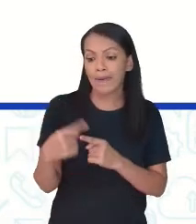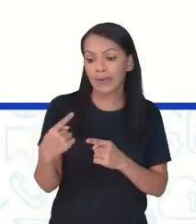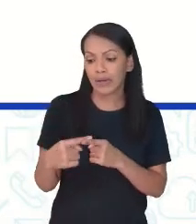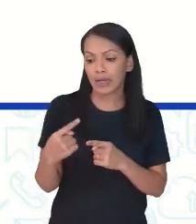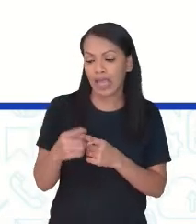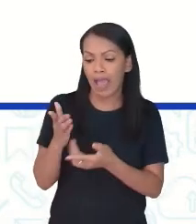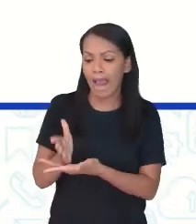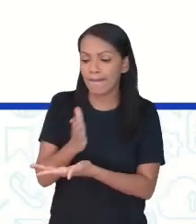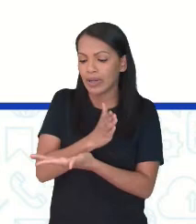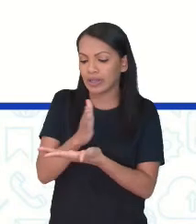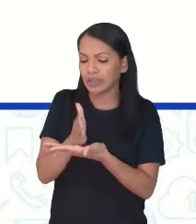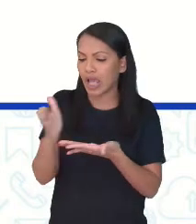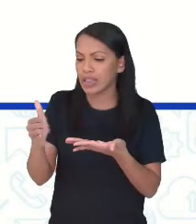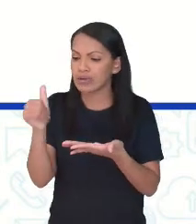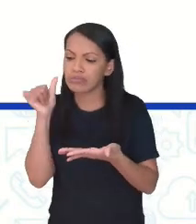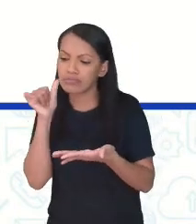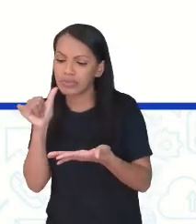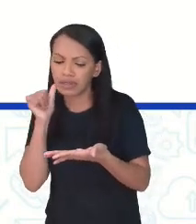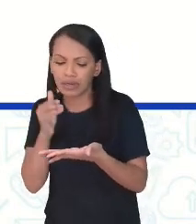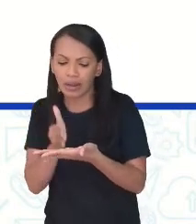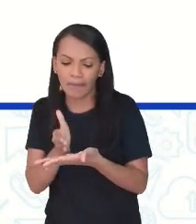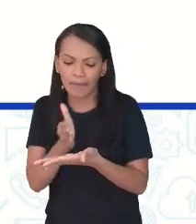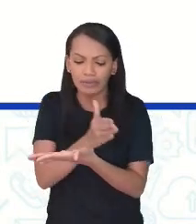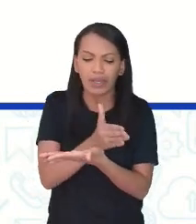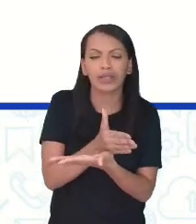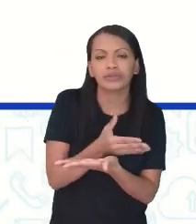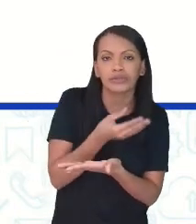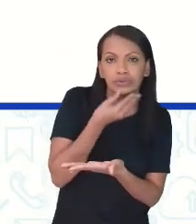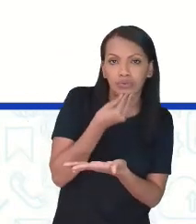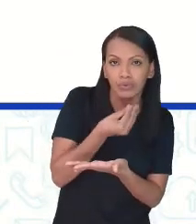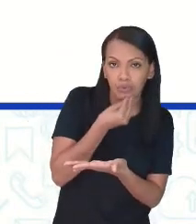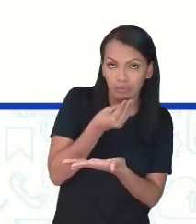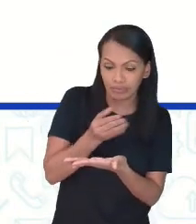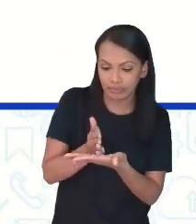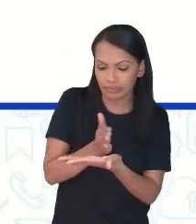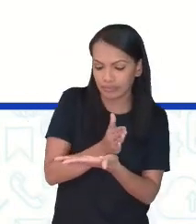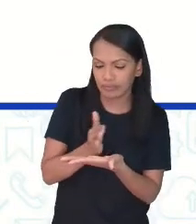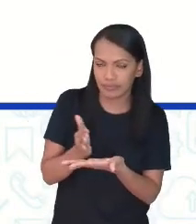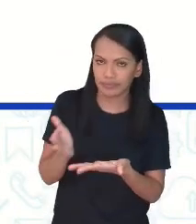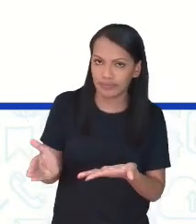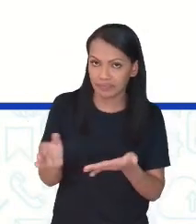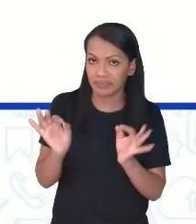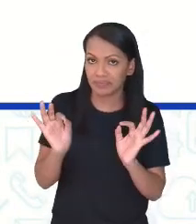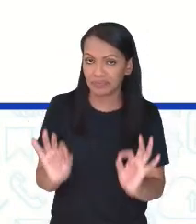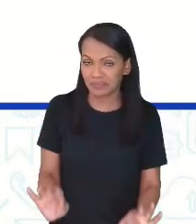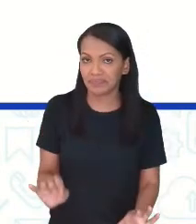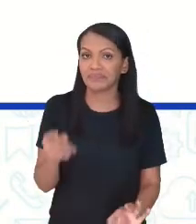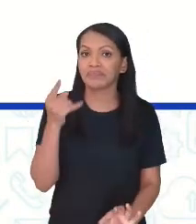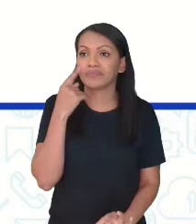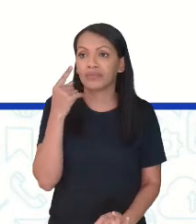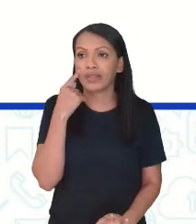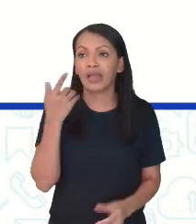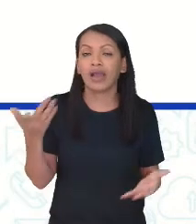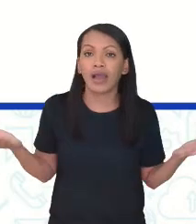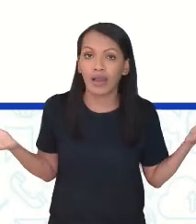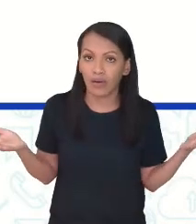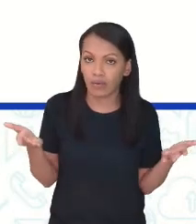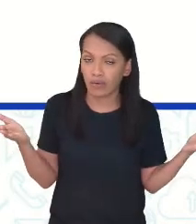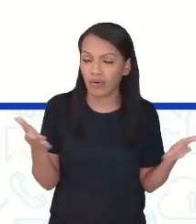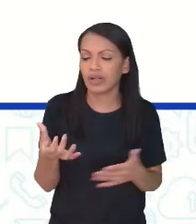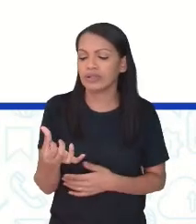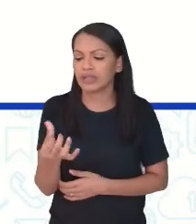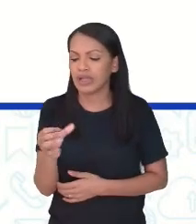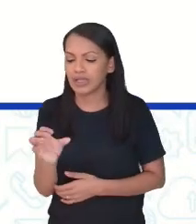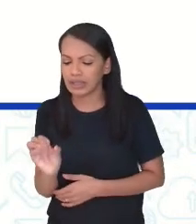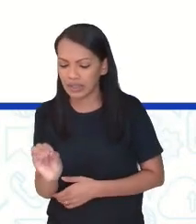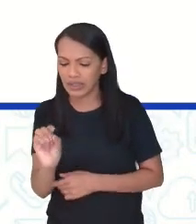No cada um tem 60. Sendo que Luiz tem 15 figurinhas a mais que Júlia. Então, basta eu pegar aí esses 60